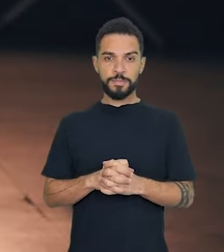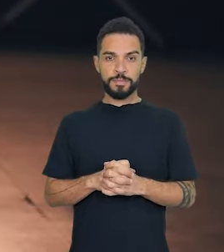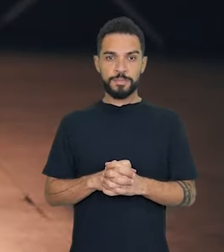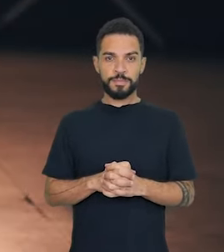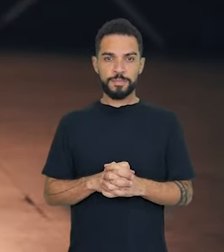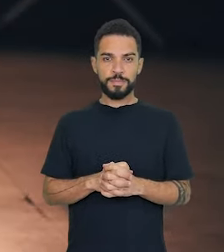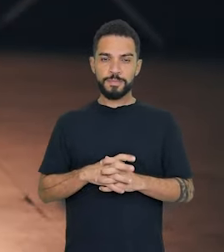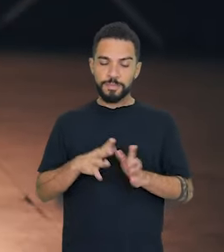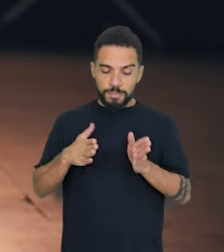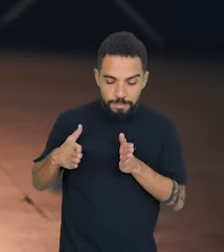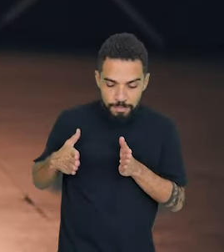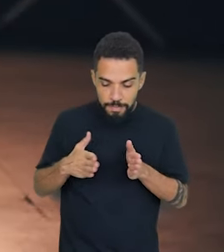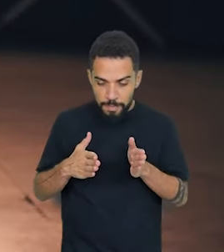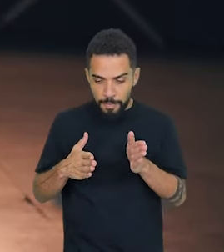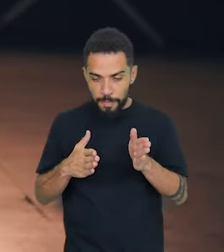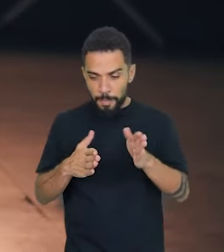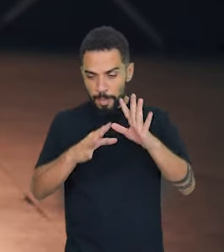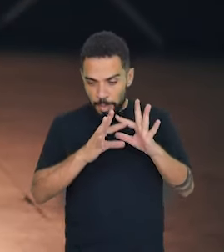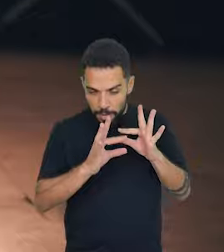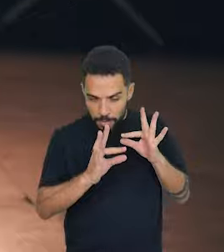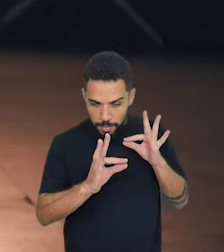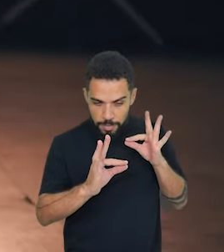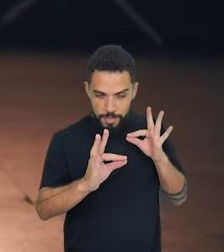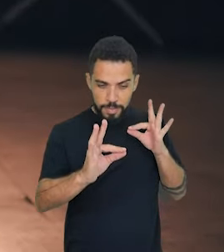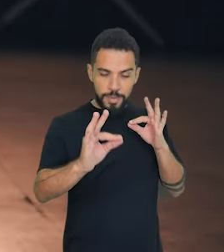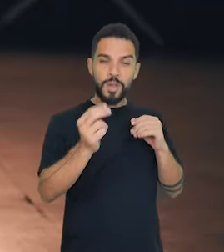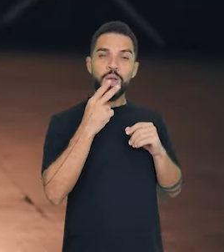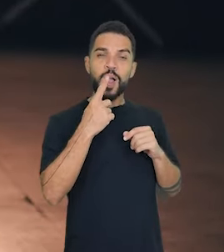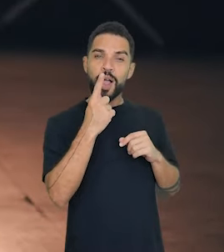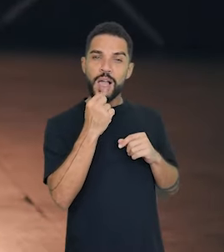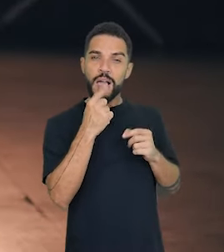A avenida vai ficar mais colorida.